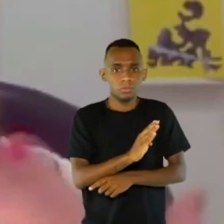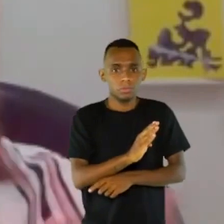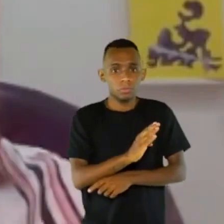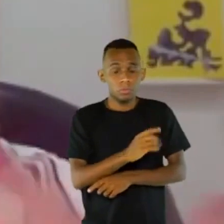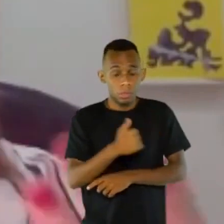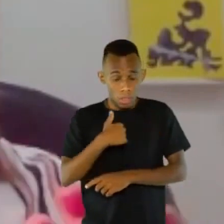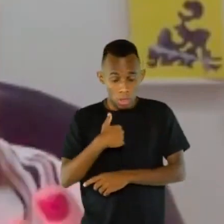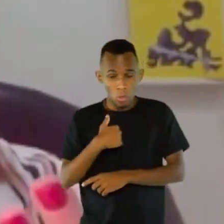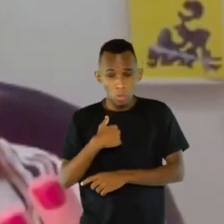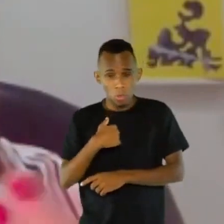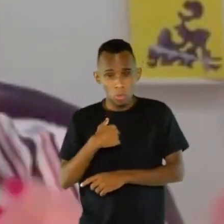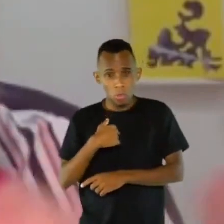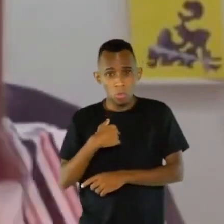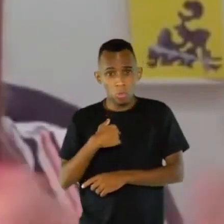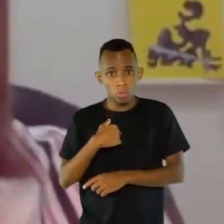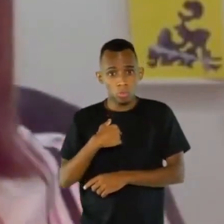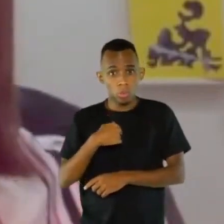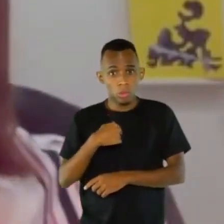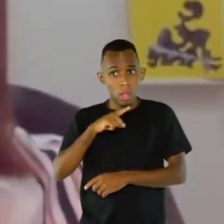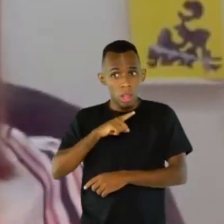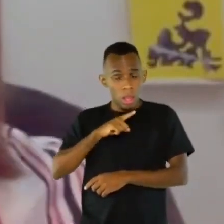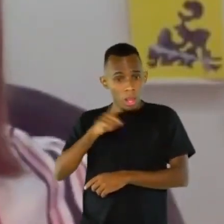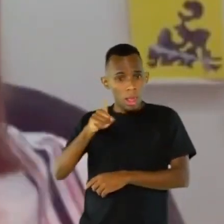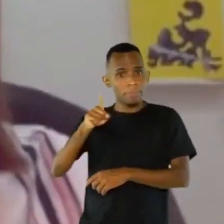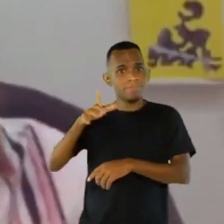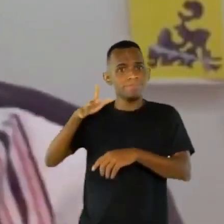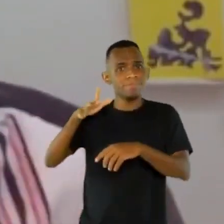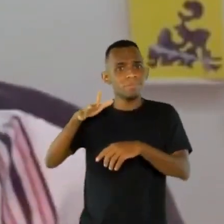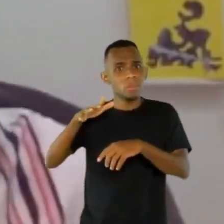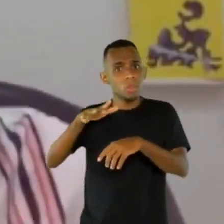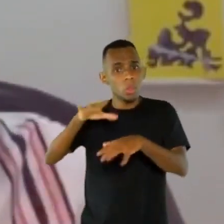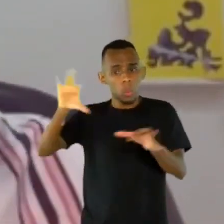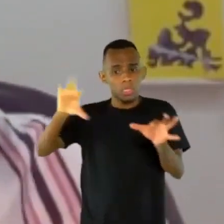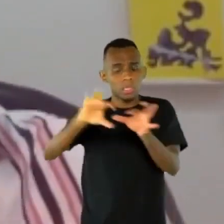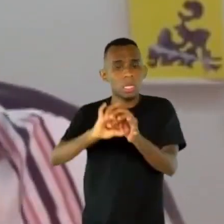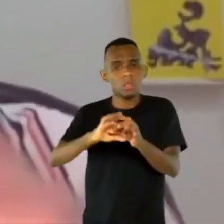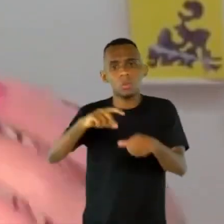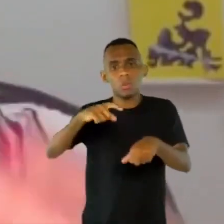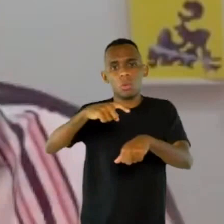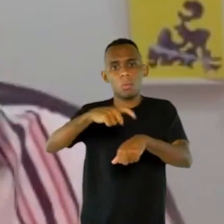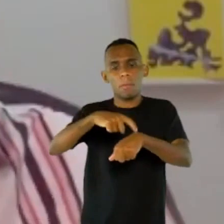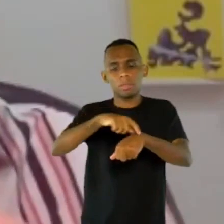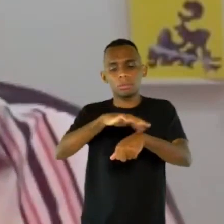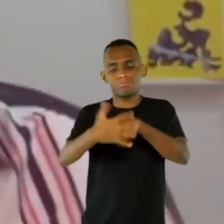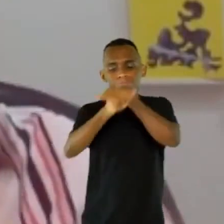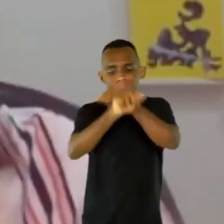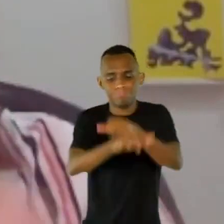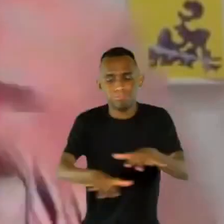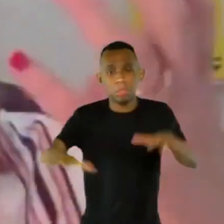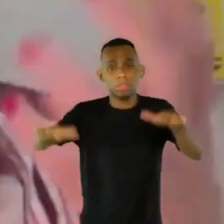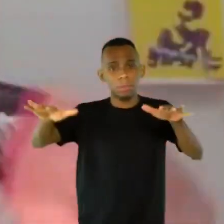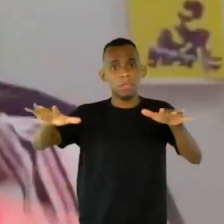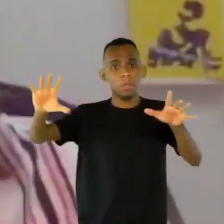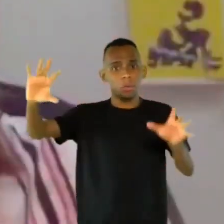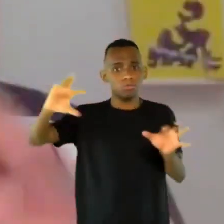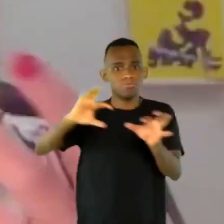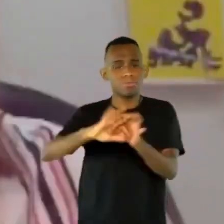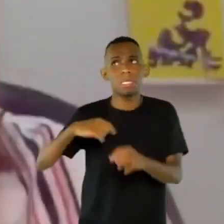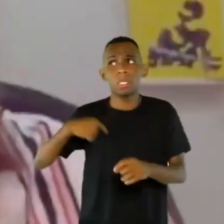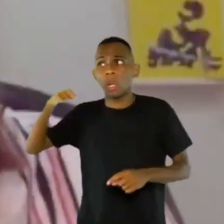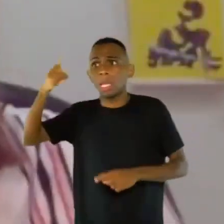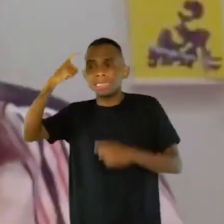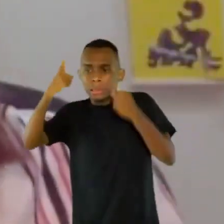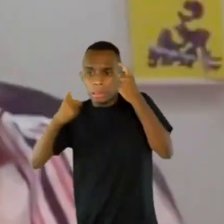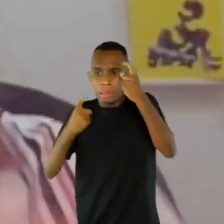a realidade da pandemia muito mais conectada ao Brasil do que à Suíça, né? Então eu estava com preocupações